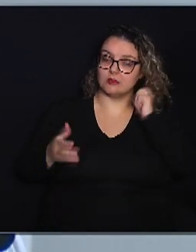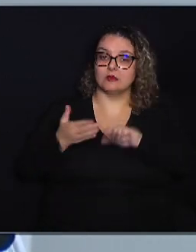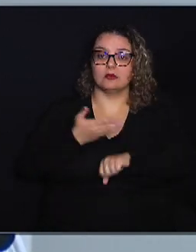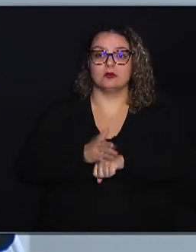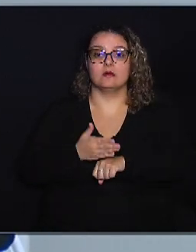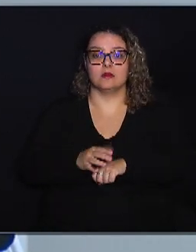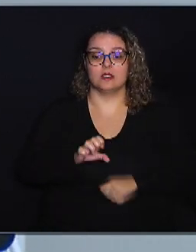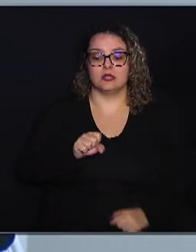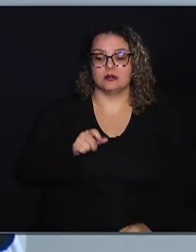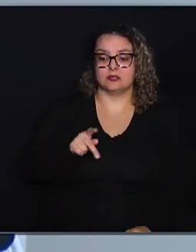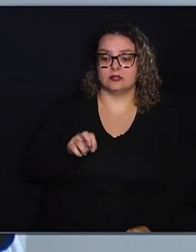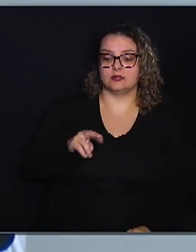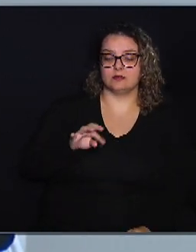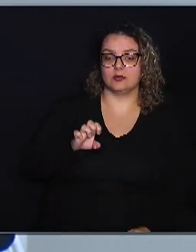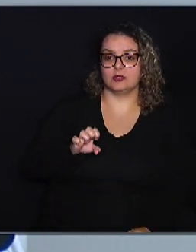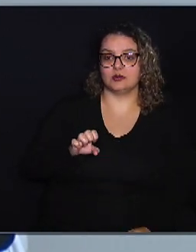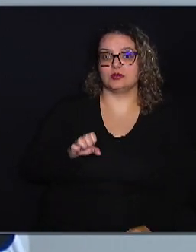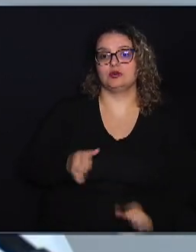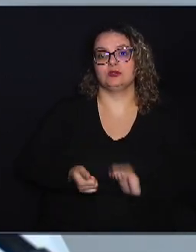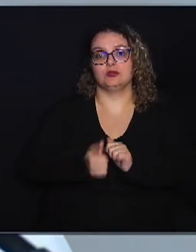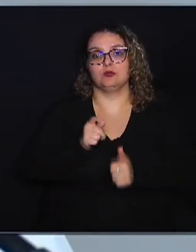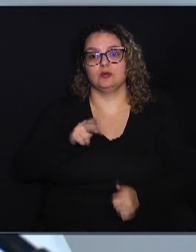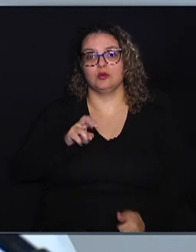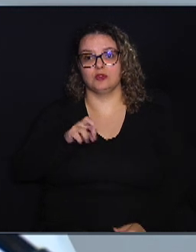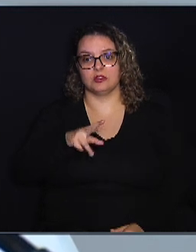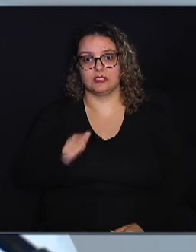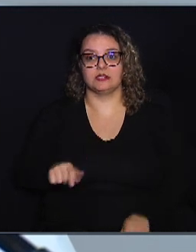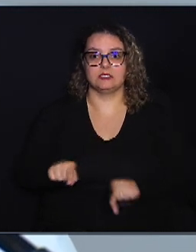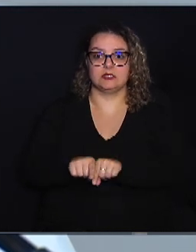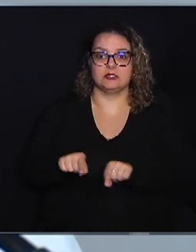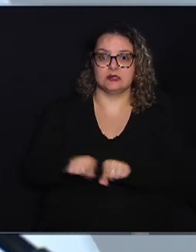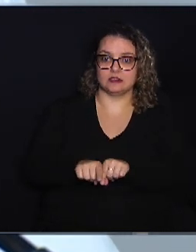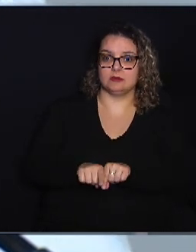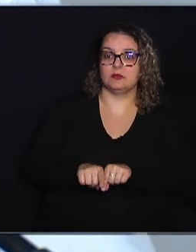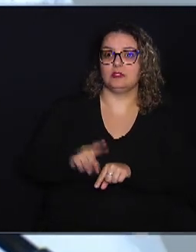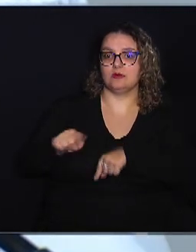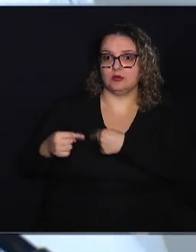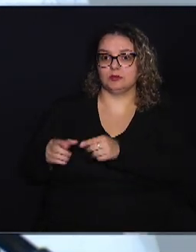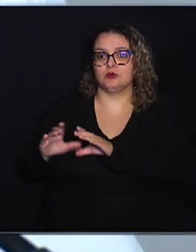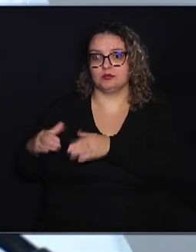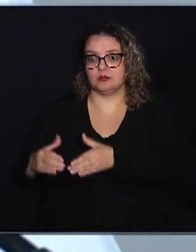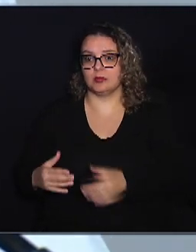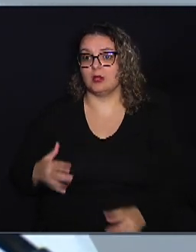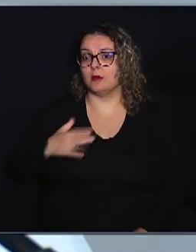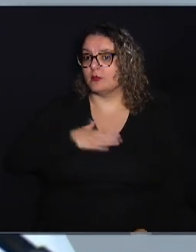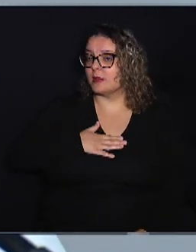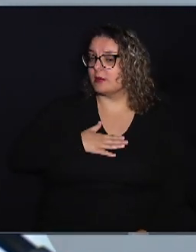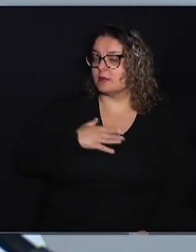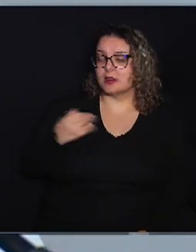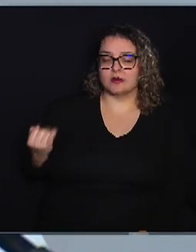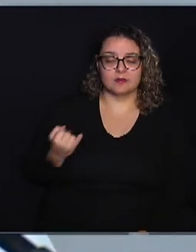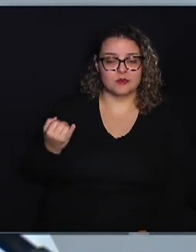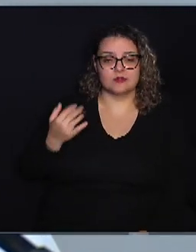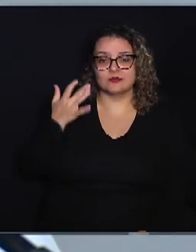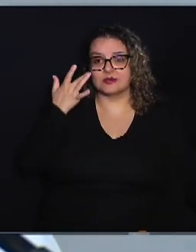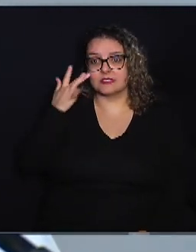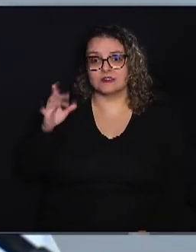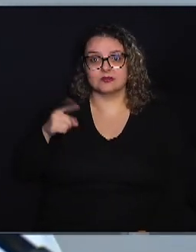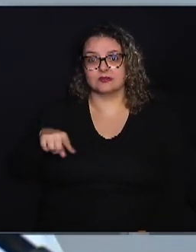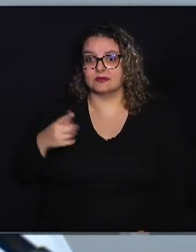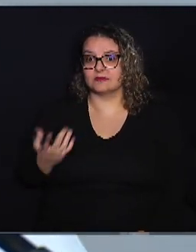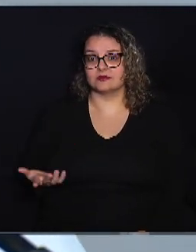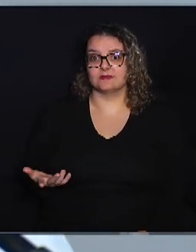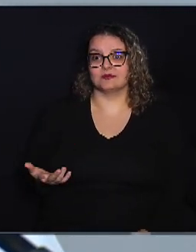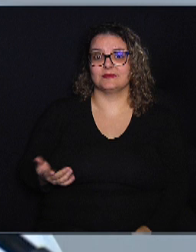Clube Pureza e o Vila Boa Vista Futebol Clube. Para mim é muito importante, gente. Vocês não imaginam que para mim, não vou negar, eu estou